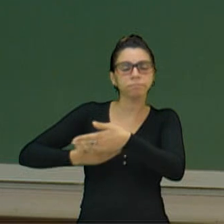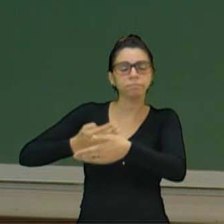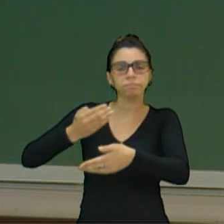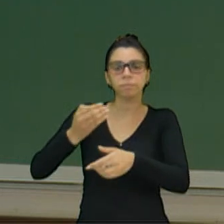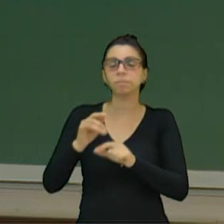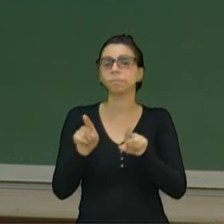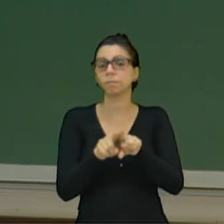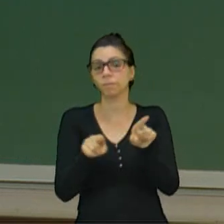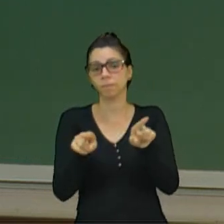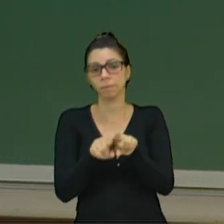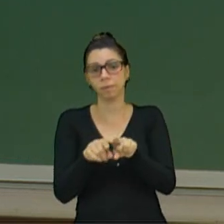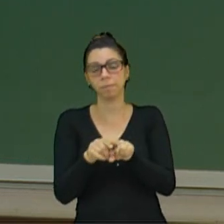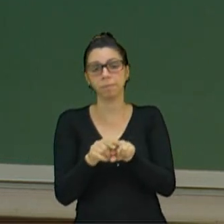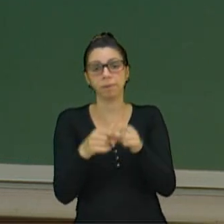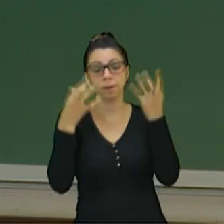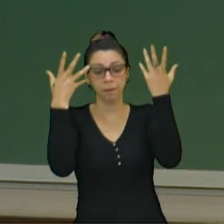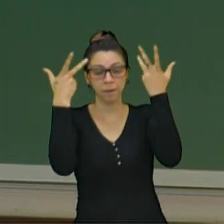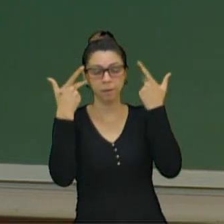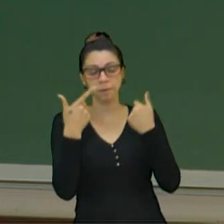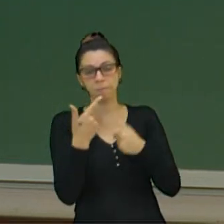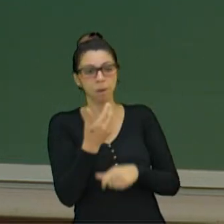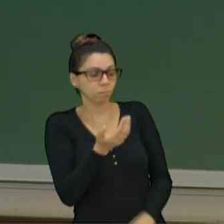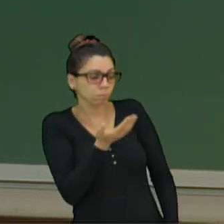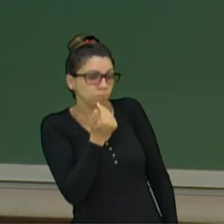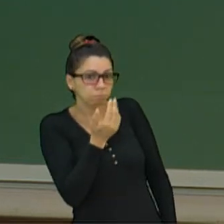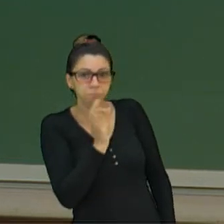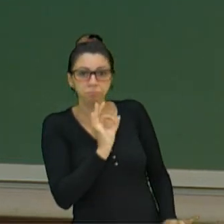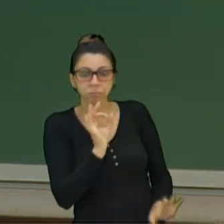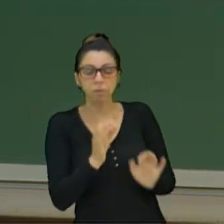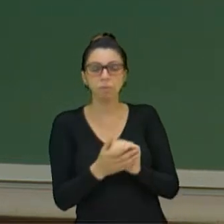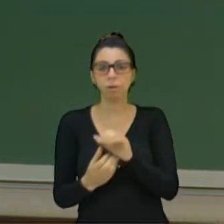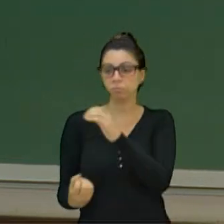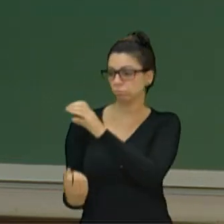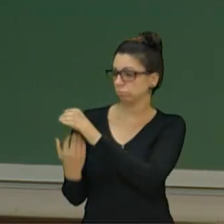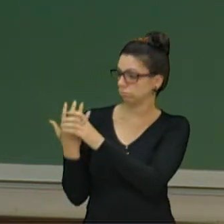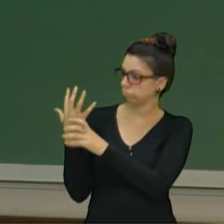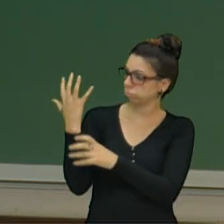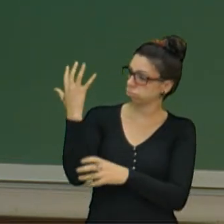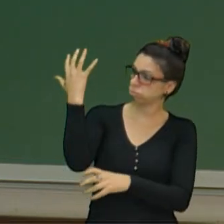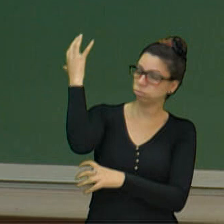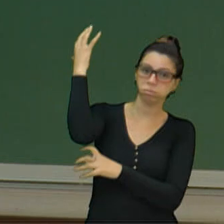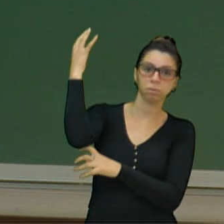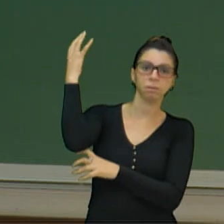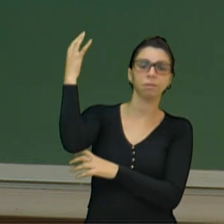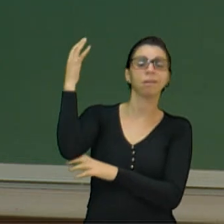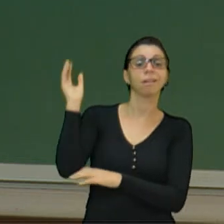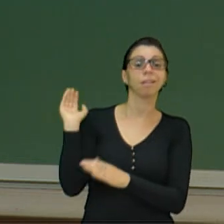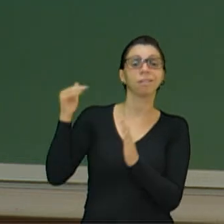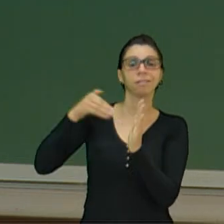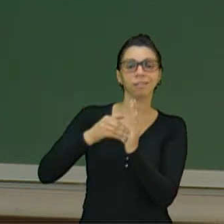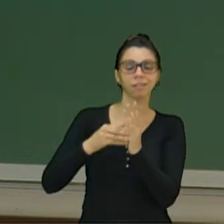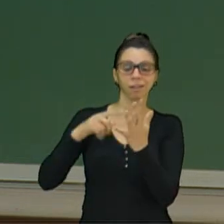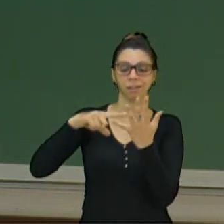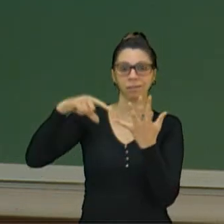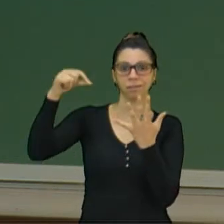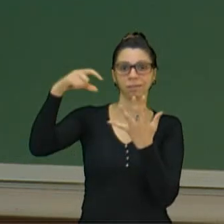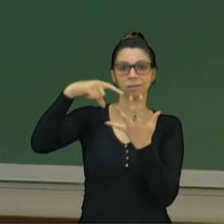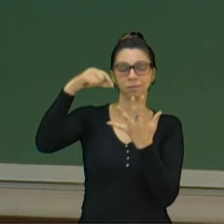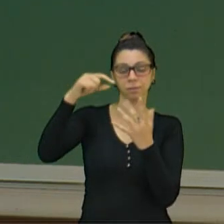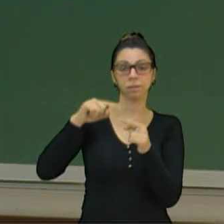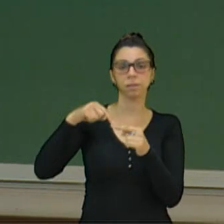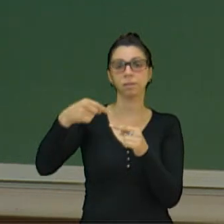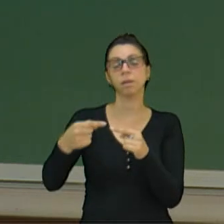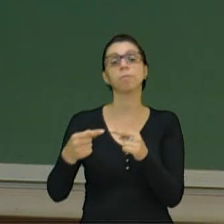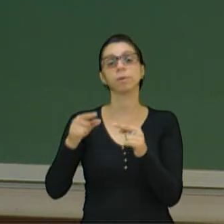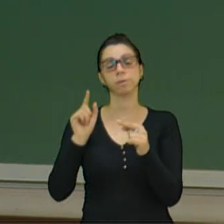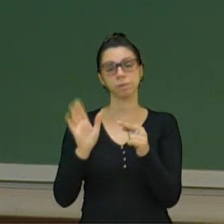animal comer. E ela também vai poder crescer até gerar a partezinha das folhas. Depois dali, ela já consegue se fixar